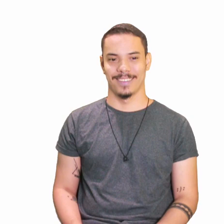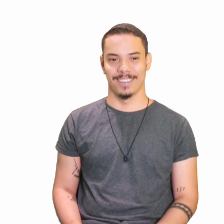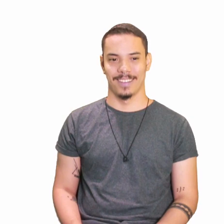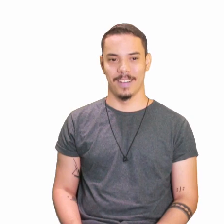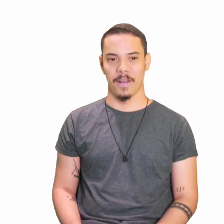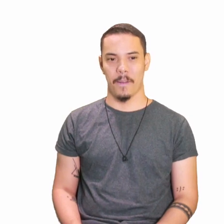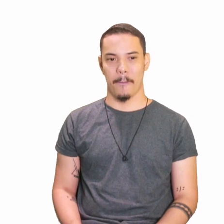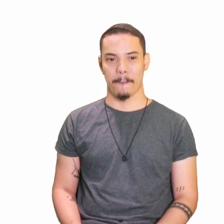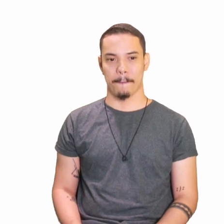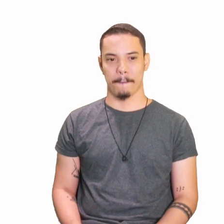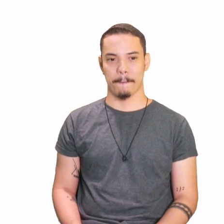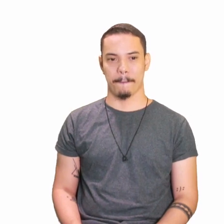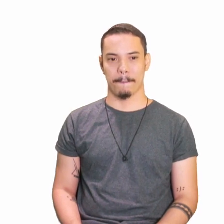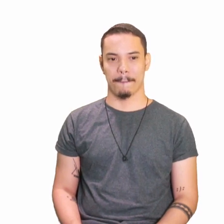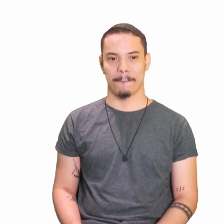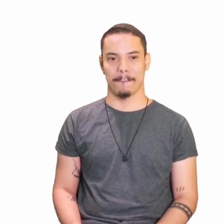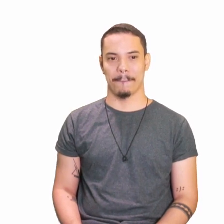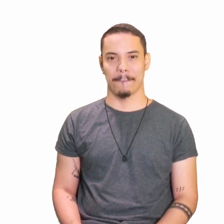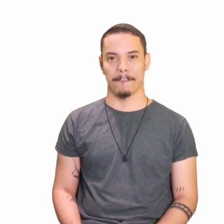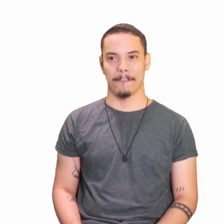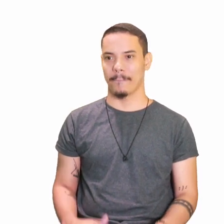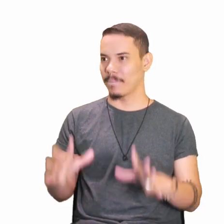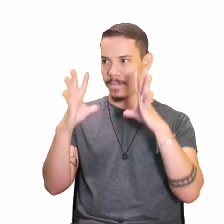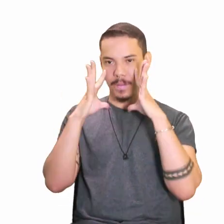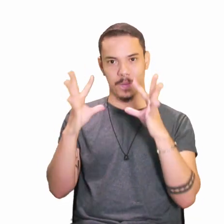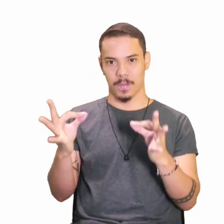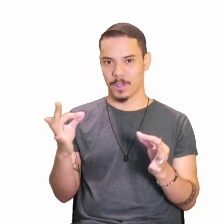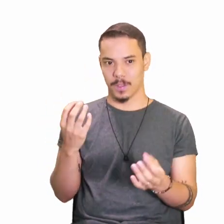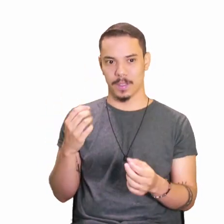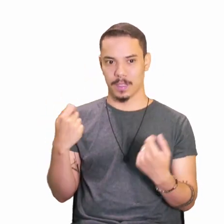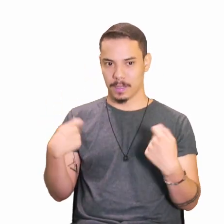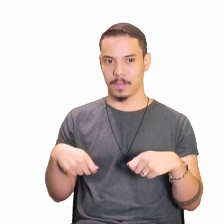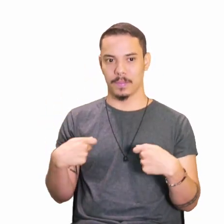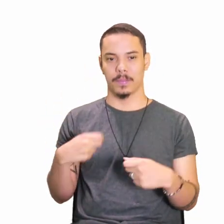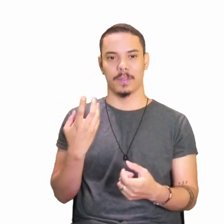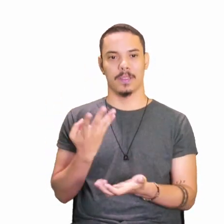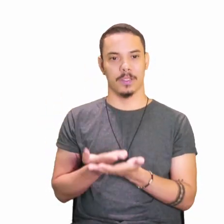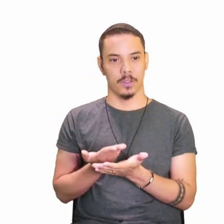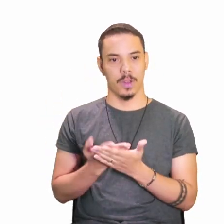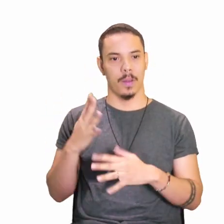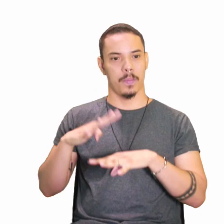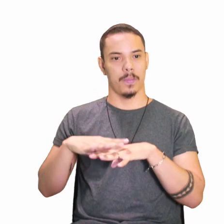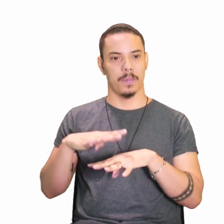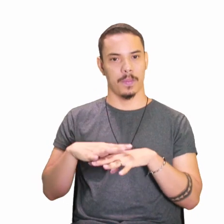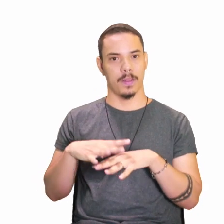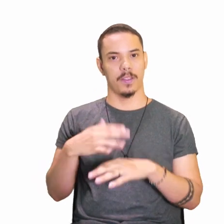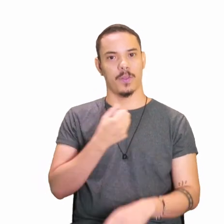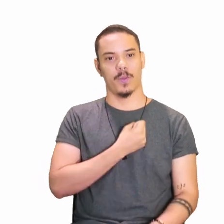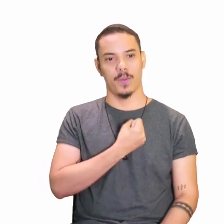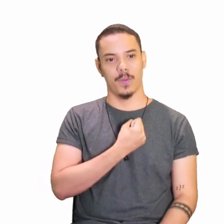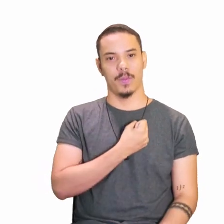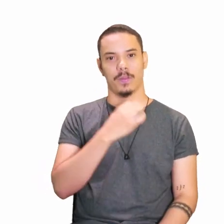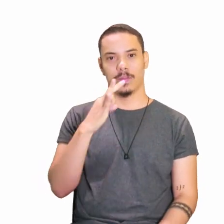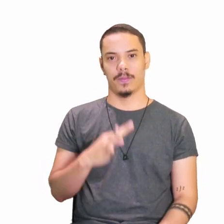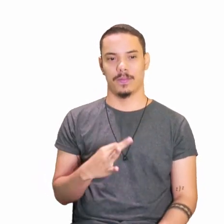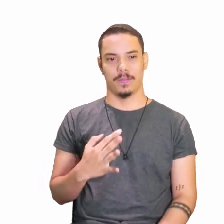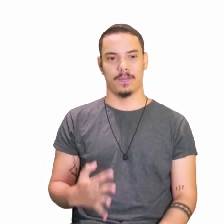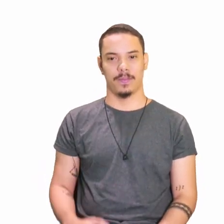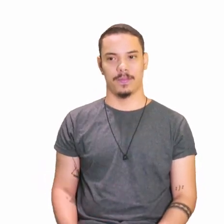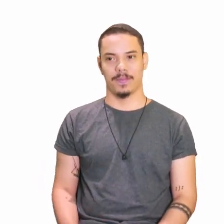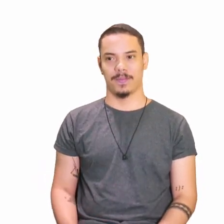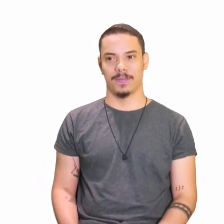cinco não prestou atenção na aula de matemática não quando estudou algarismo romano amadinho